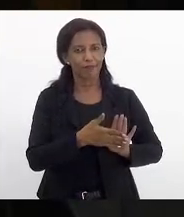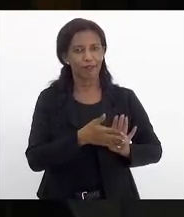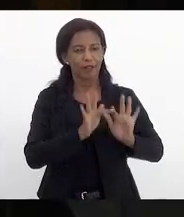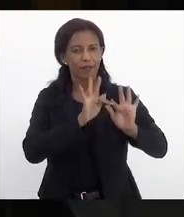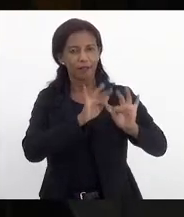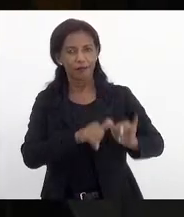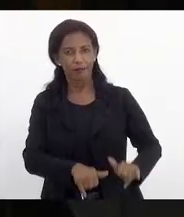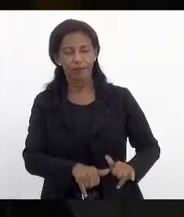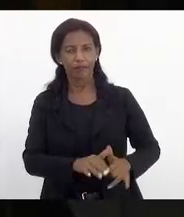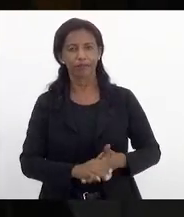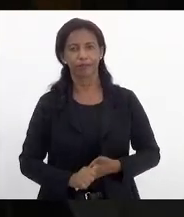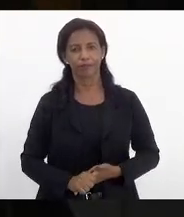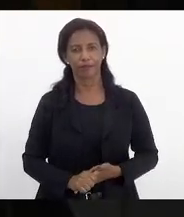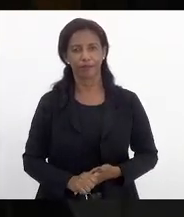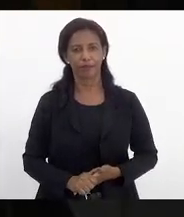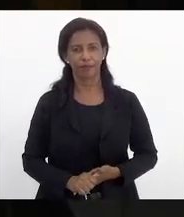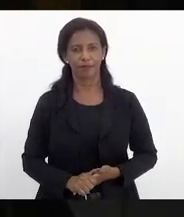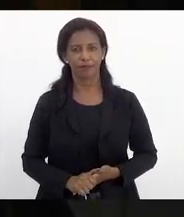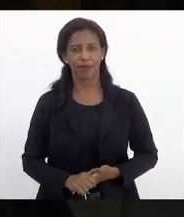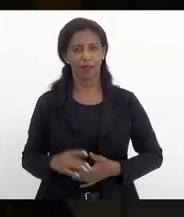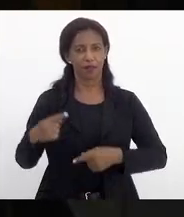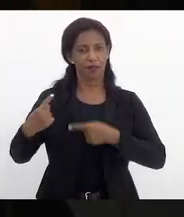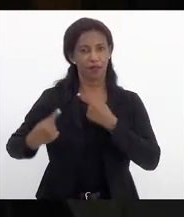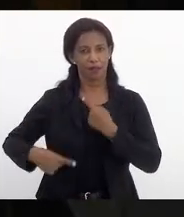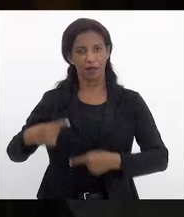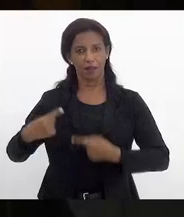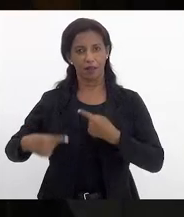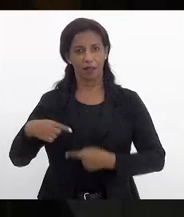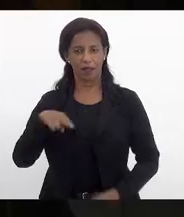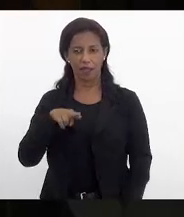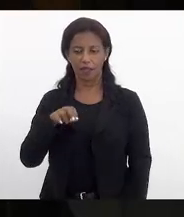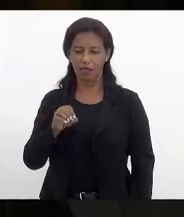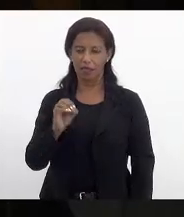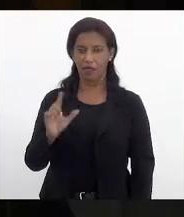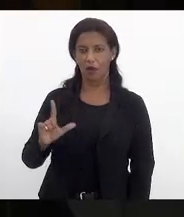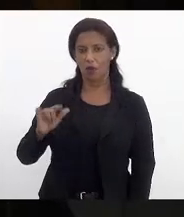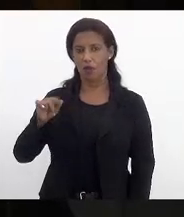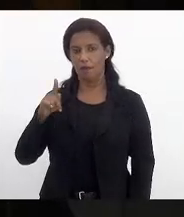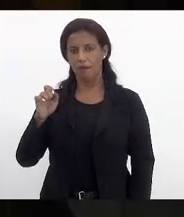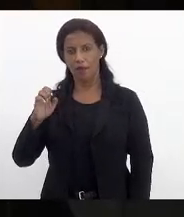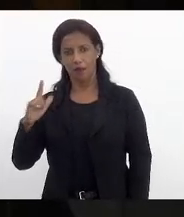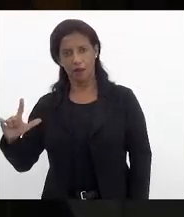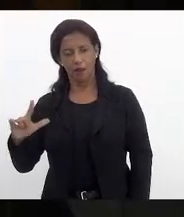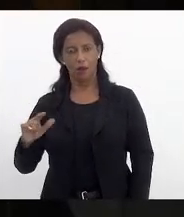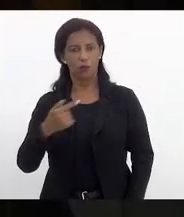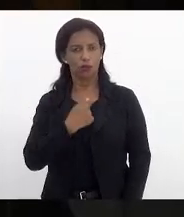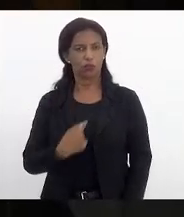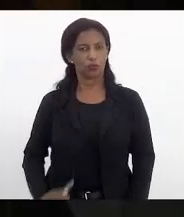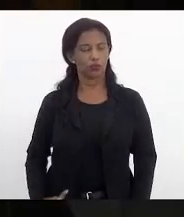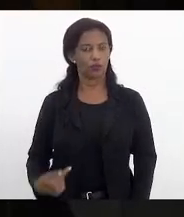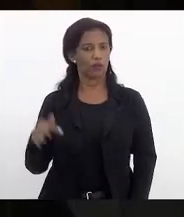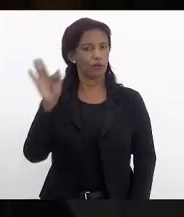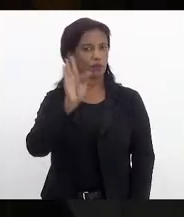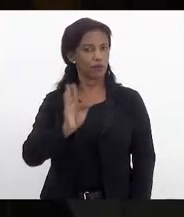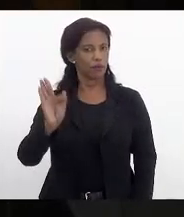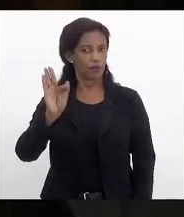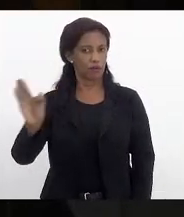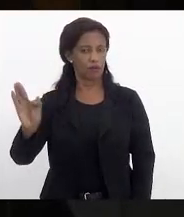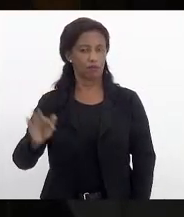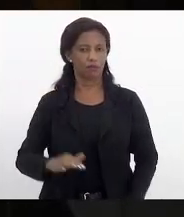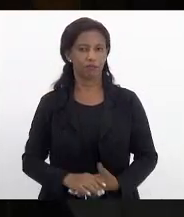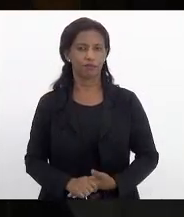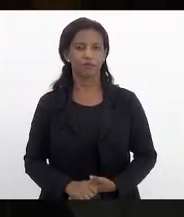inspirado na política neoliberal do governo federal,